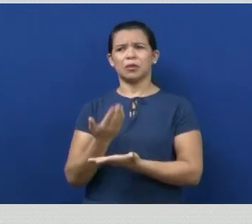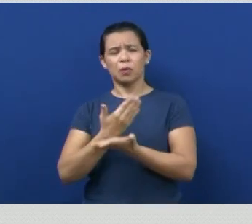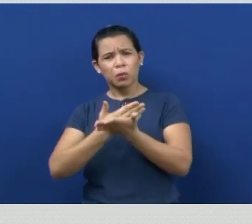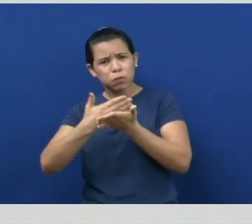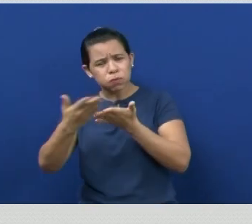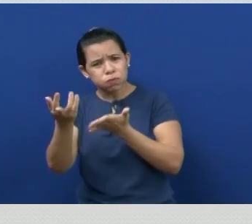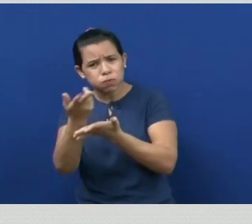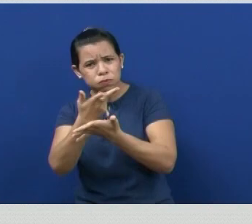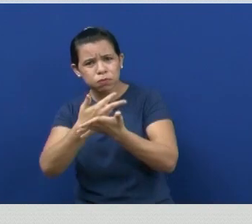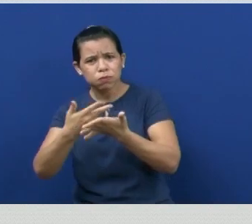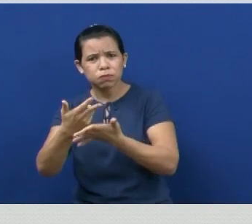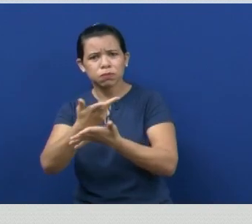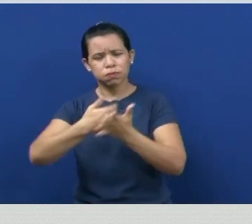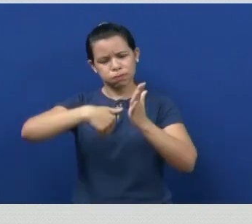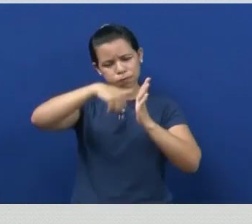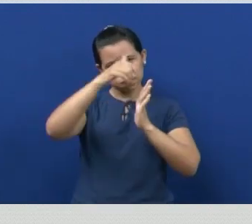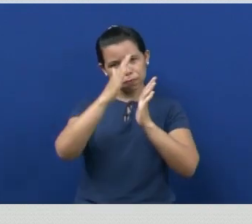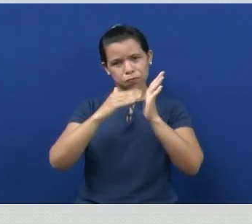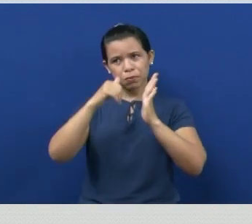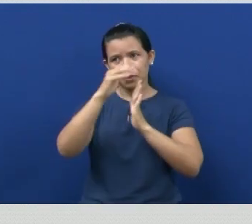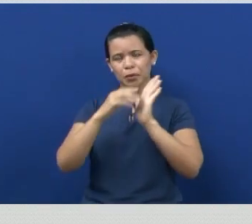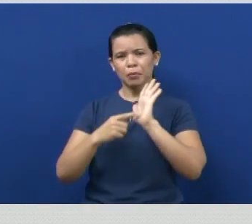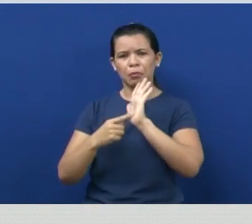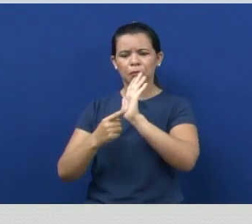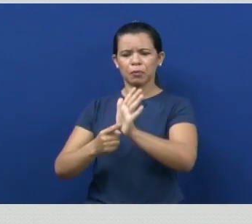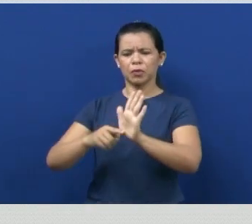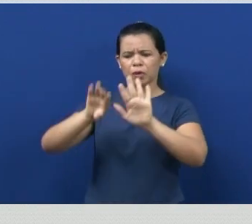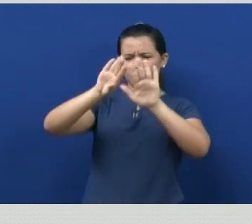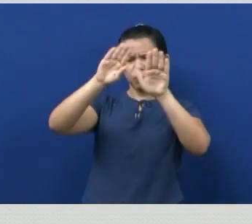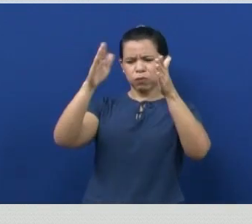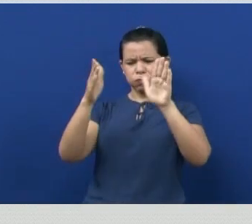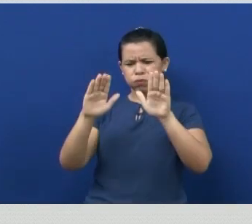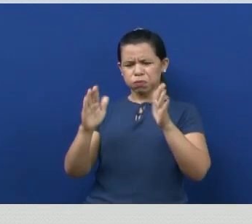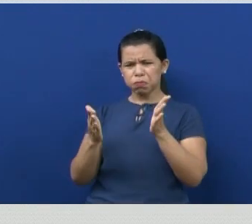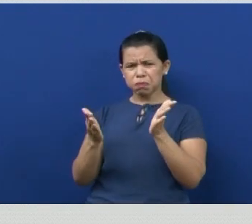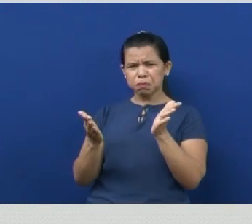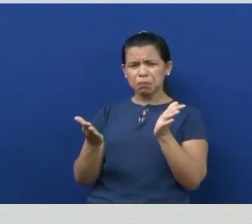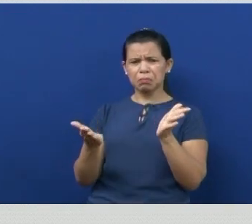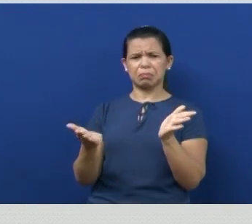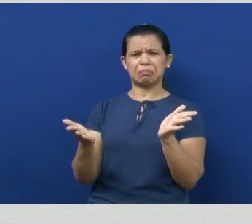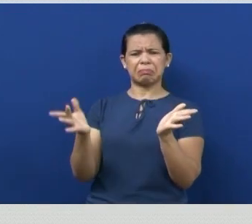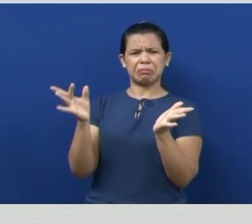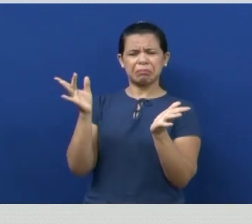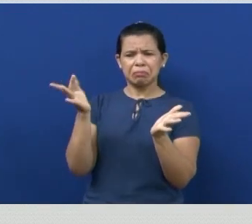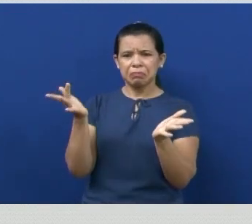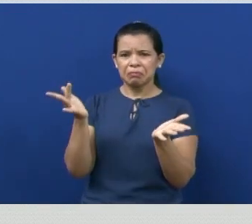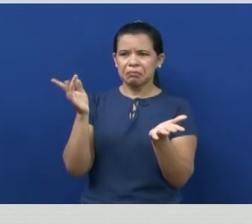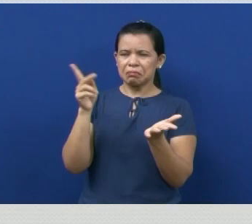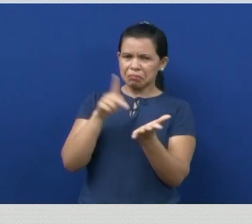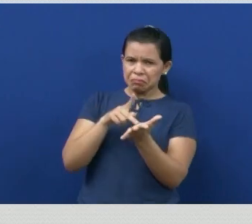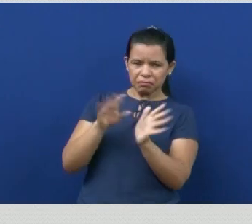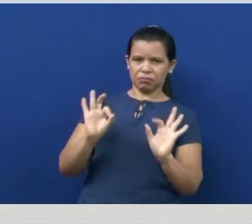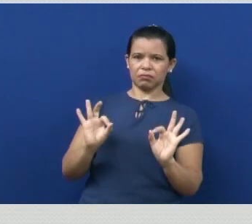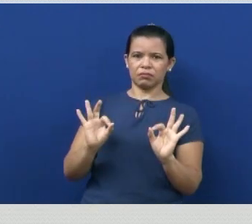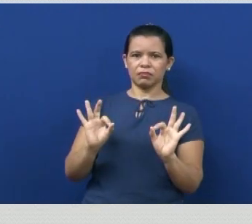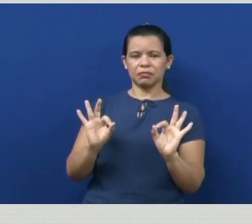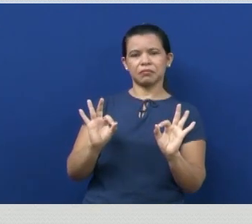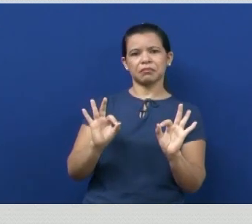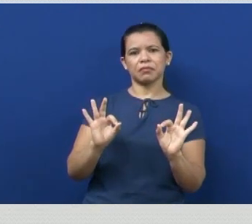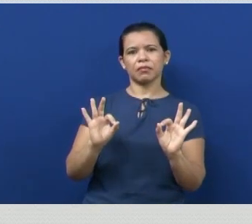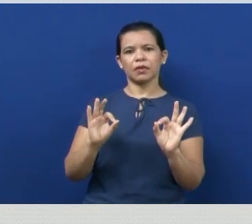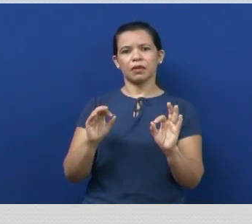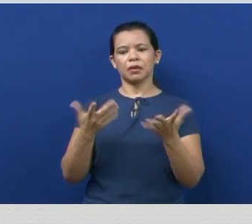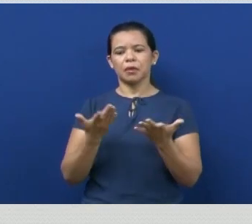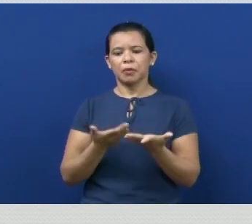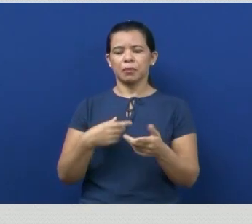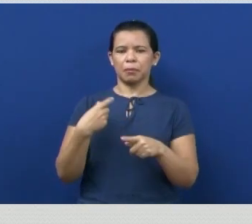a representação de formas não reais. Na arte abstrata, a representação das imagens é